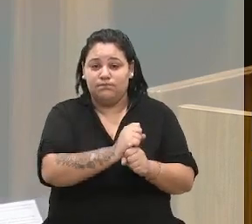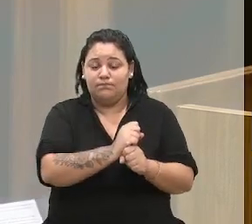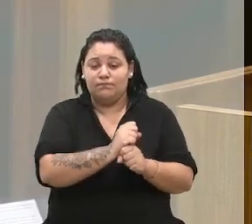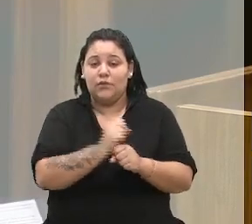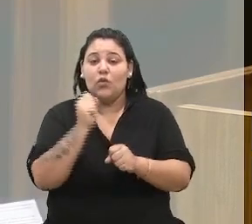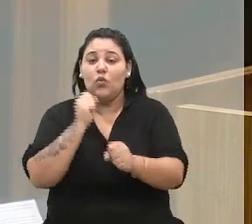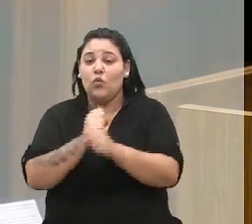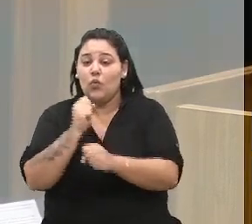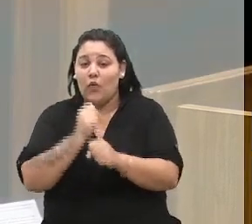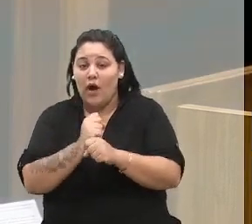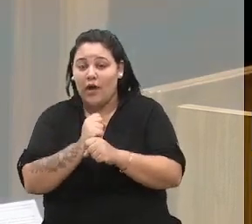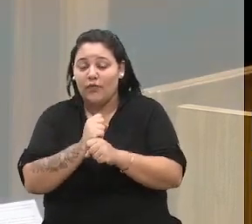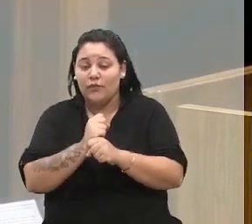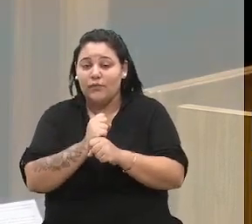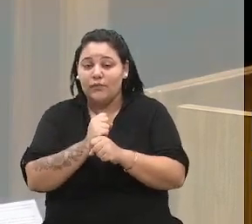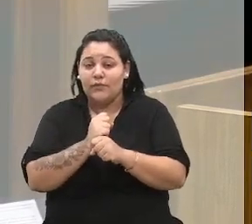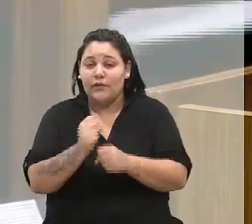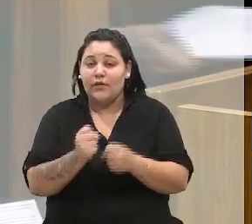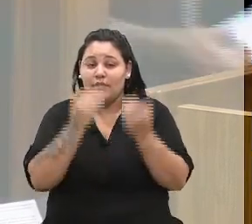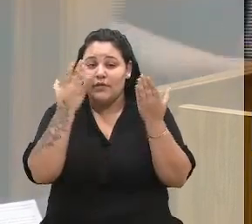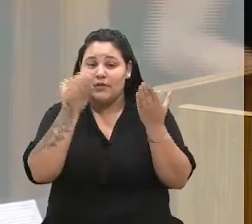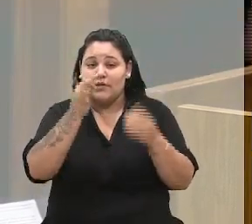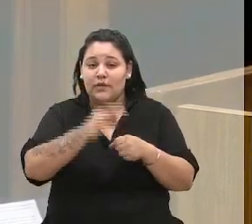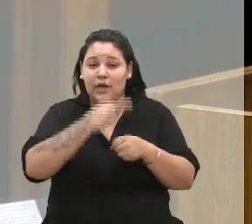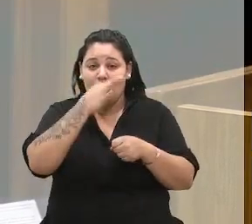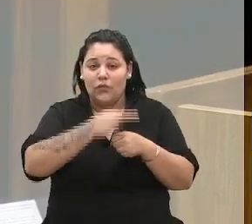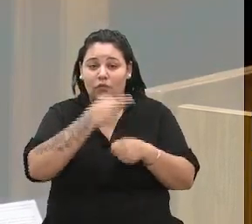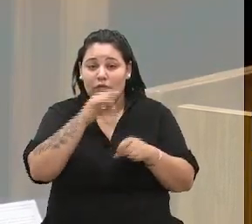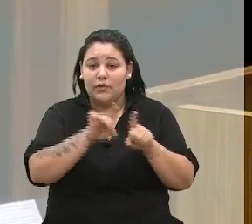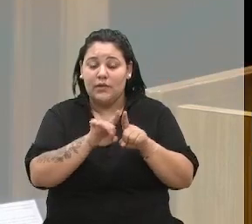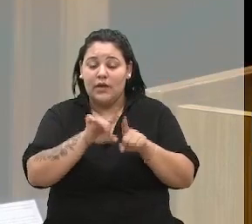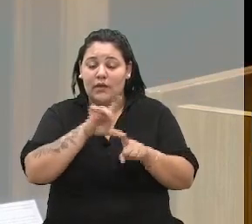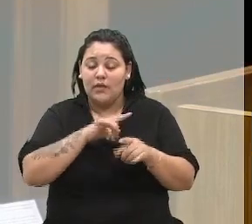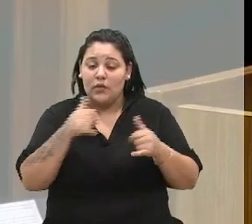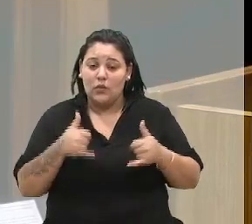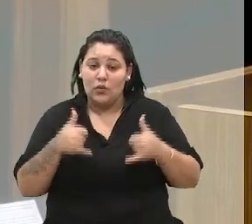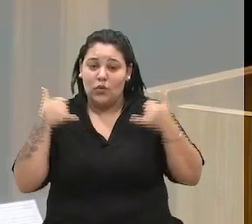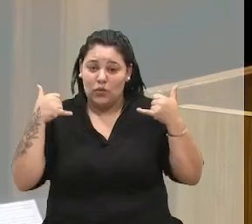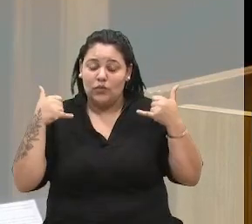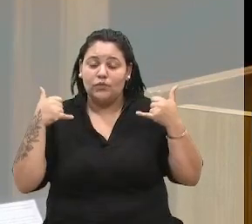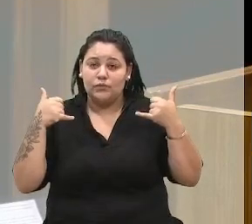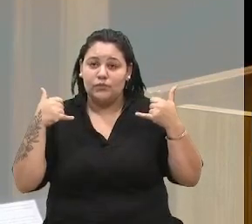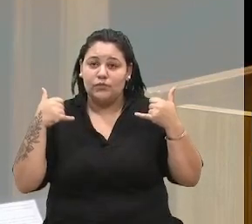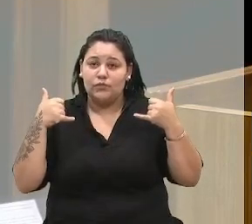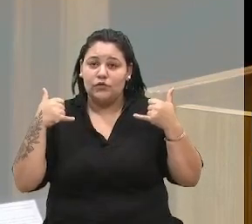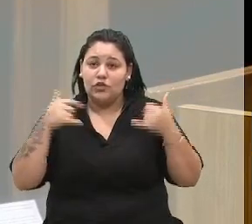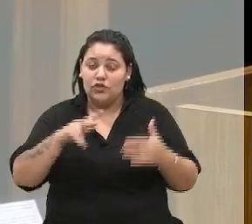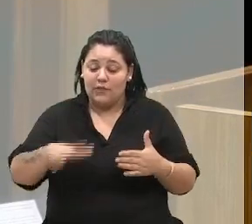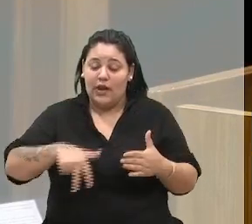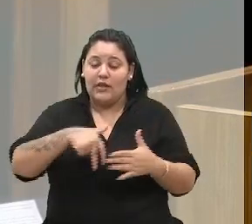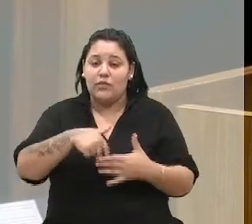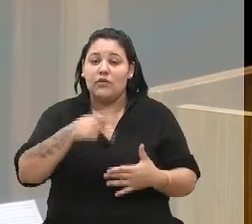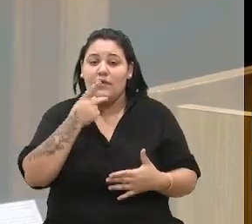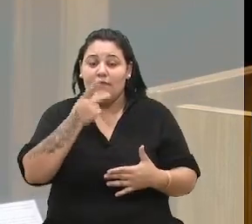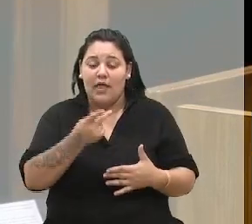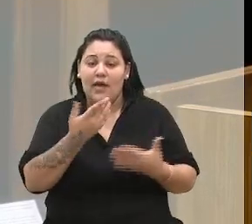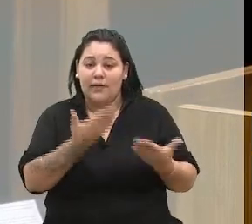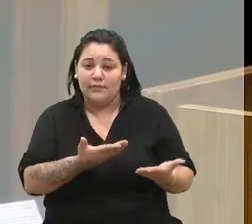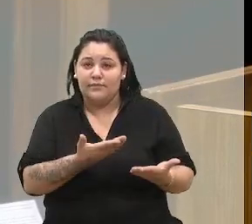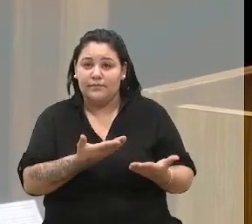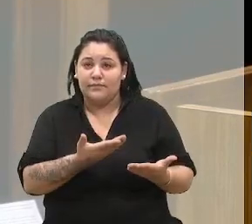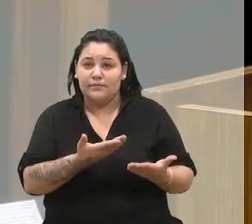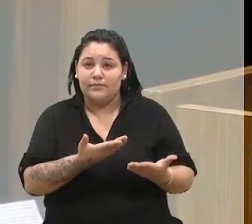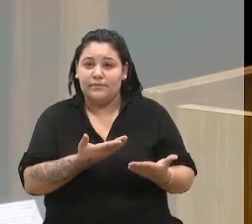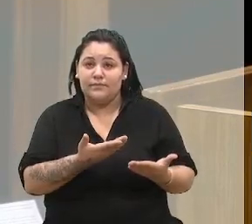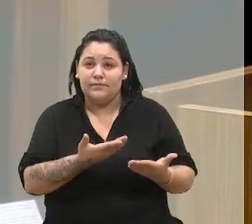da festa da uva, vereador D'Ambrosio, eu tenho orgulho de vir aqui e fazer esse